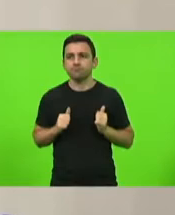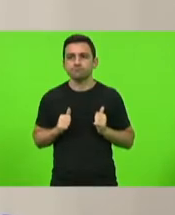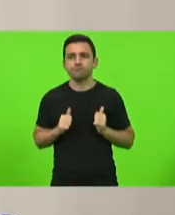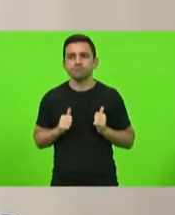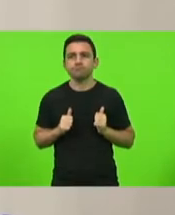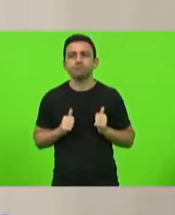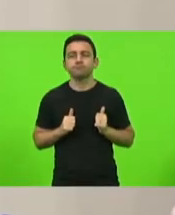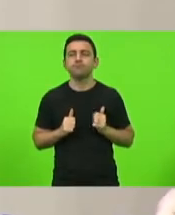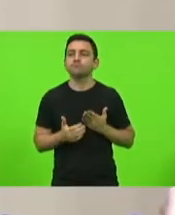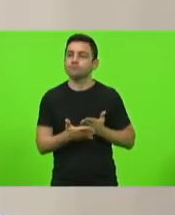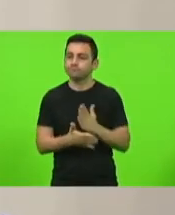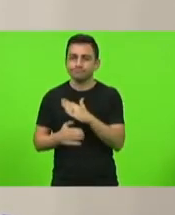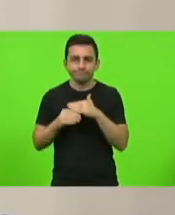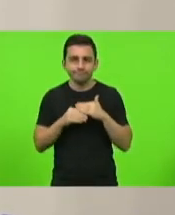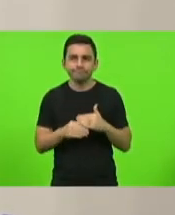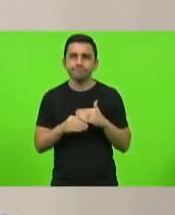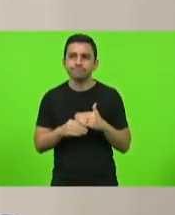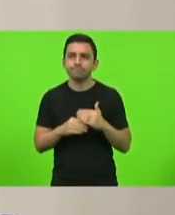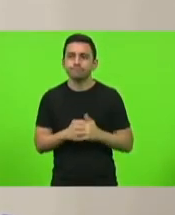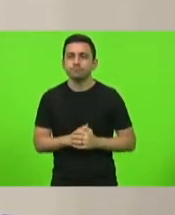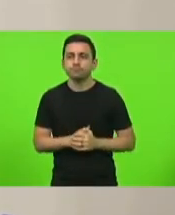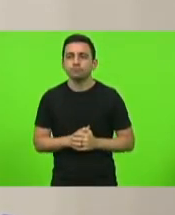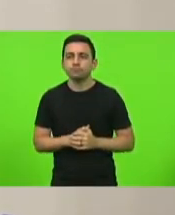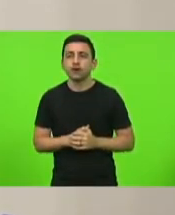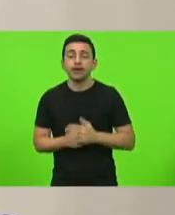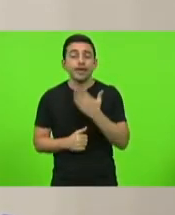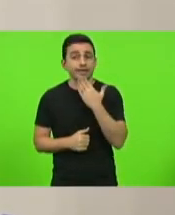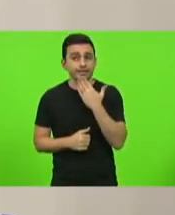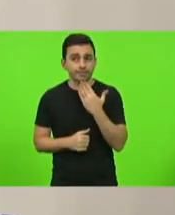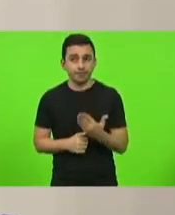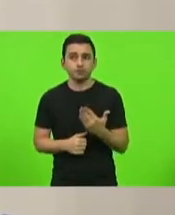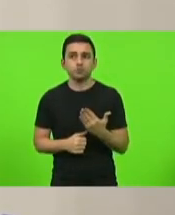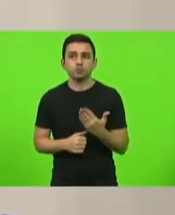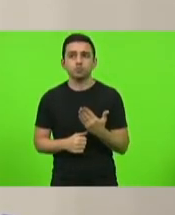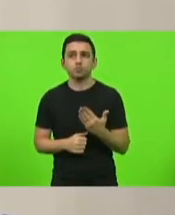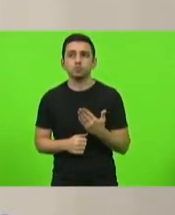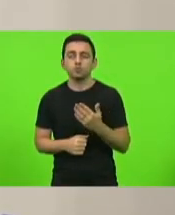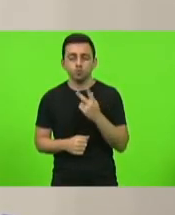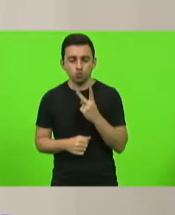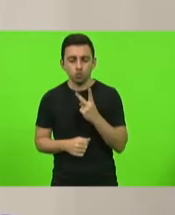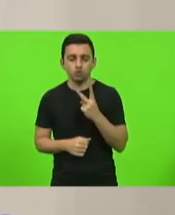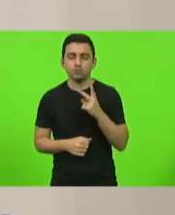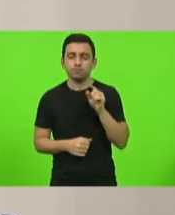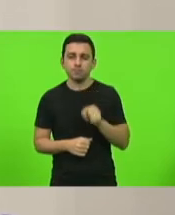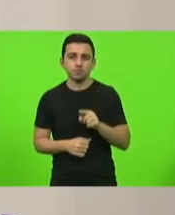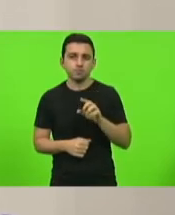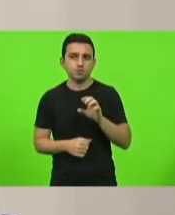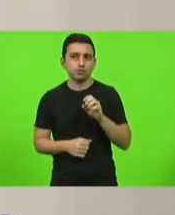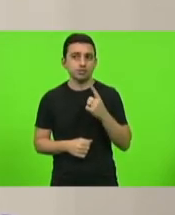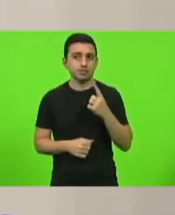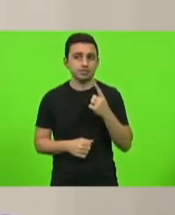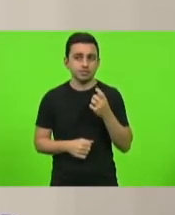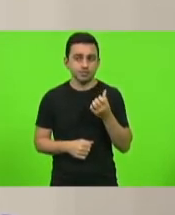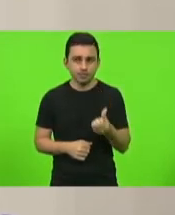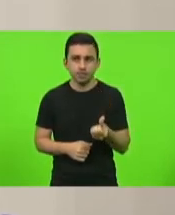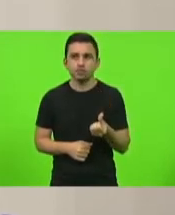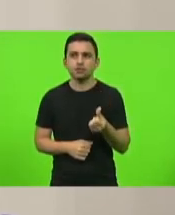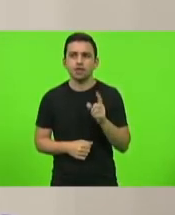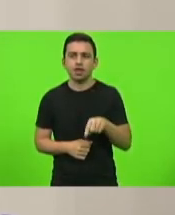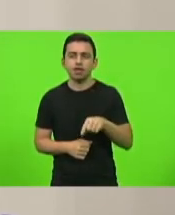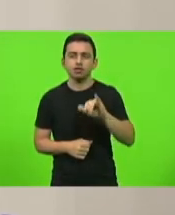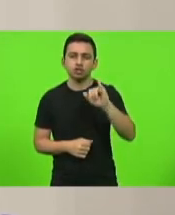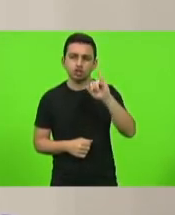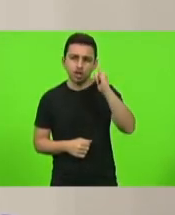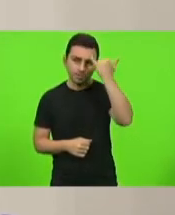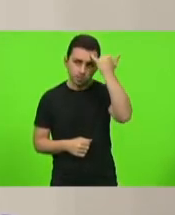encontram. Aprovado por unanimidade. Requerimentos. Requerimento 2106, autor deputado Jair Mioto, solicitando